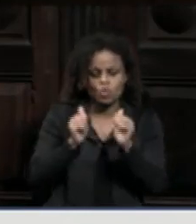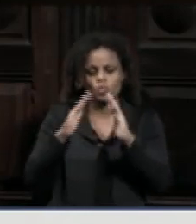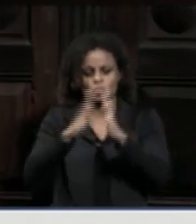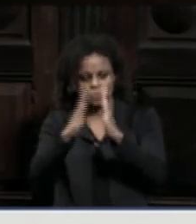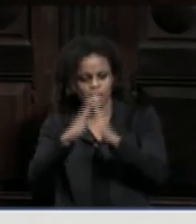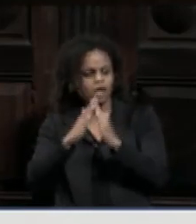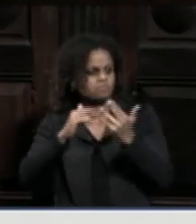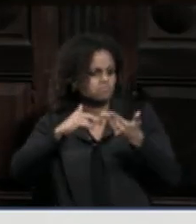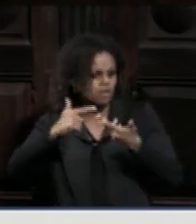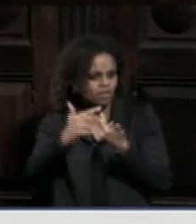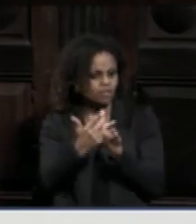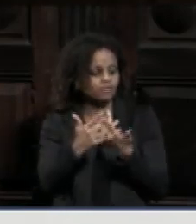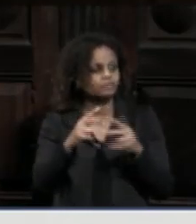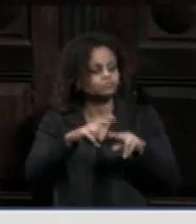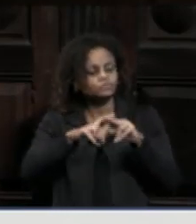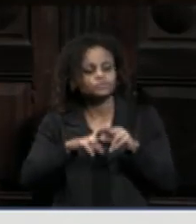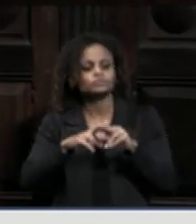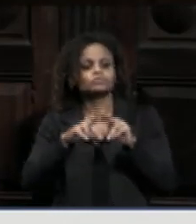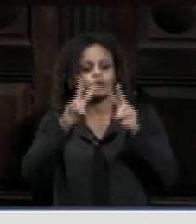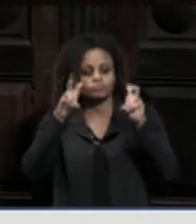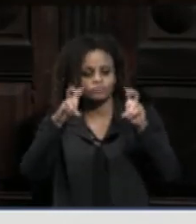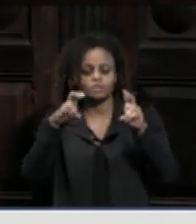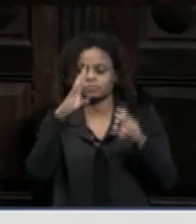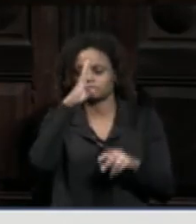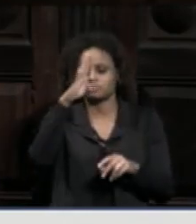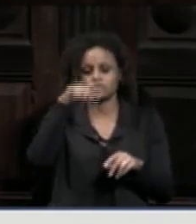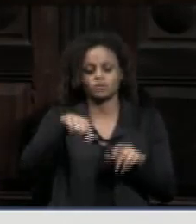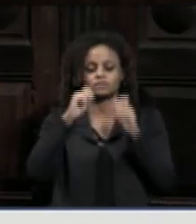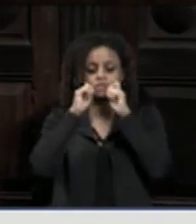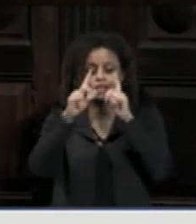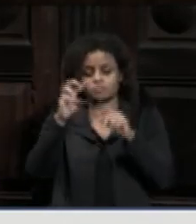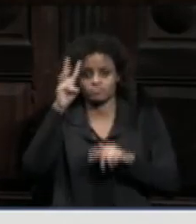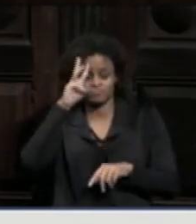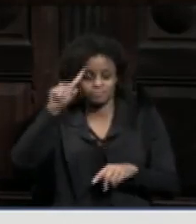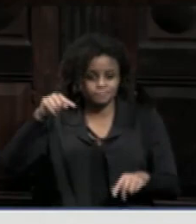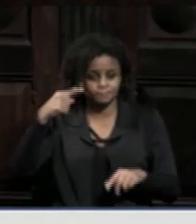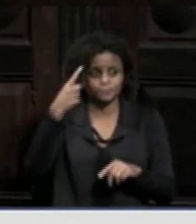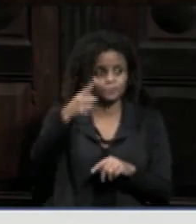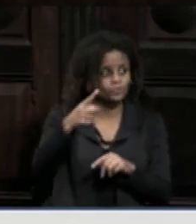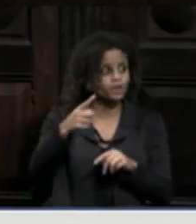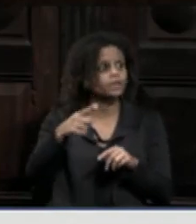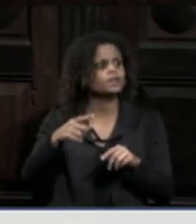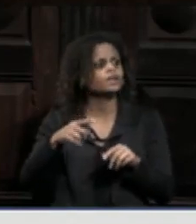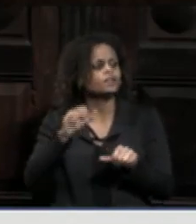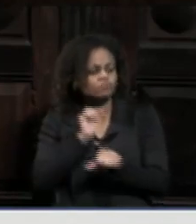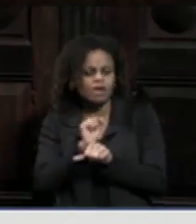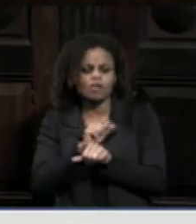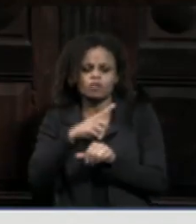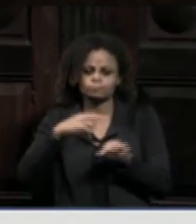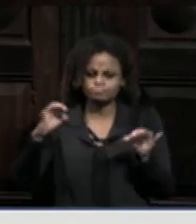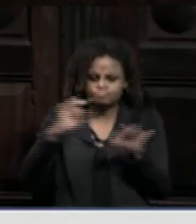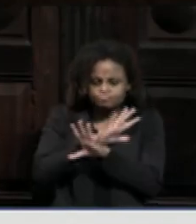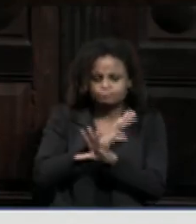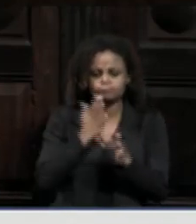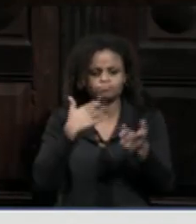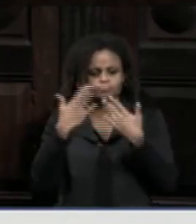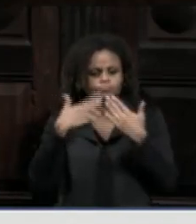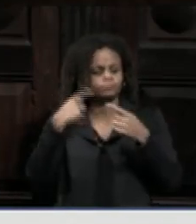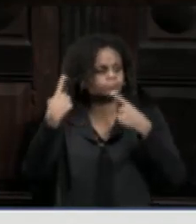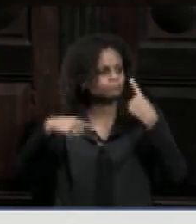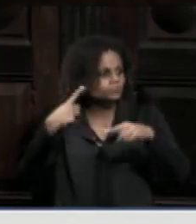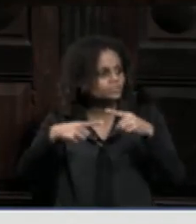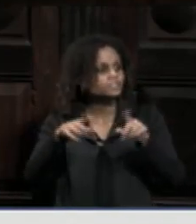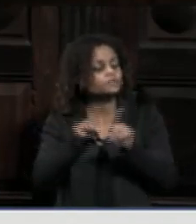debate central e a LERJ pautará o projeto na terça-feira que vem, para que completemos a discussão sobre os cursos técnicos